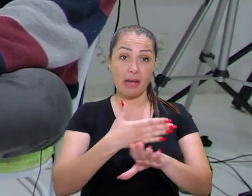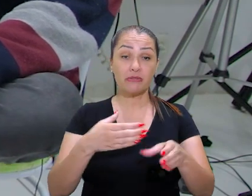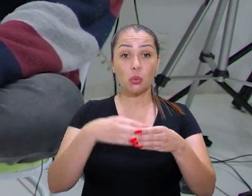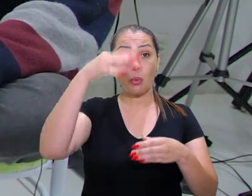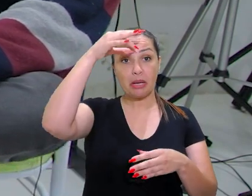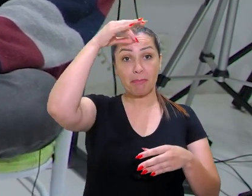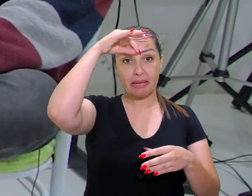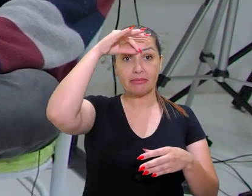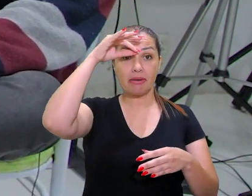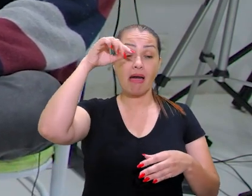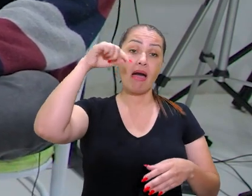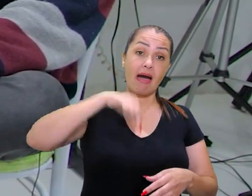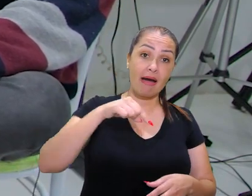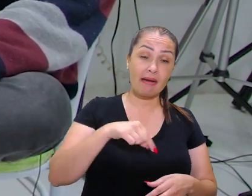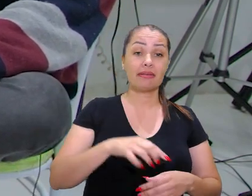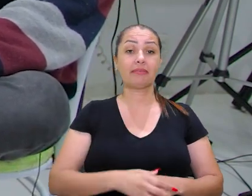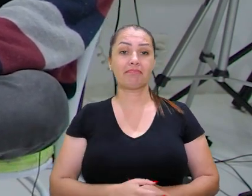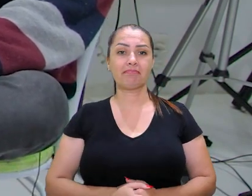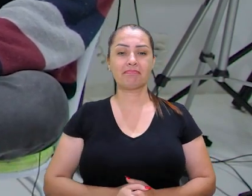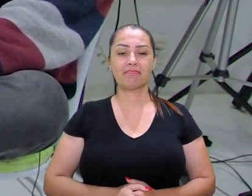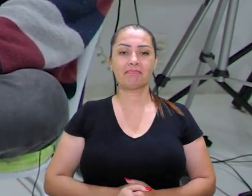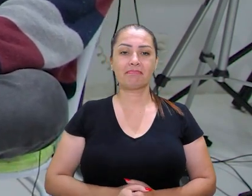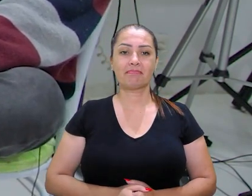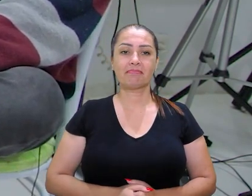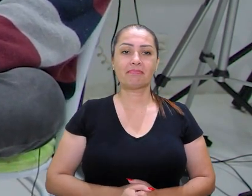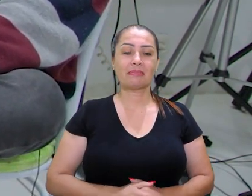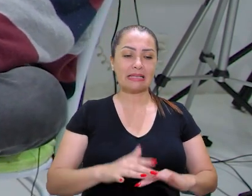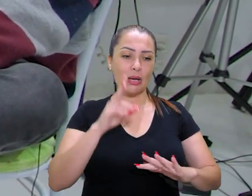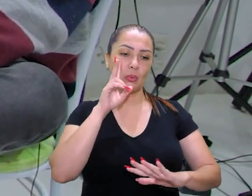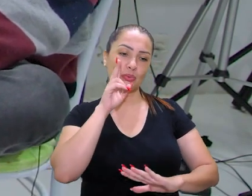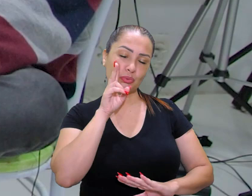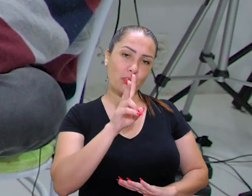na Eulália Nogueira. E tu vê só que essa